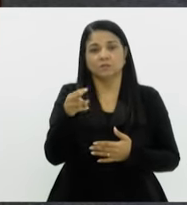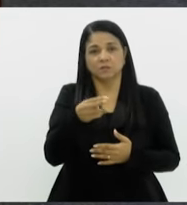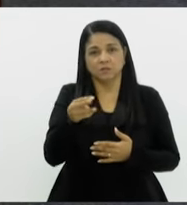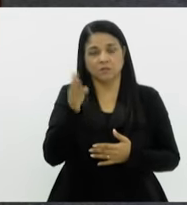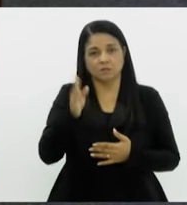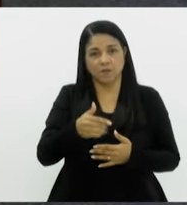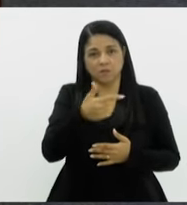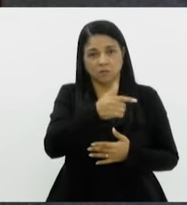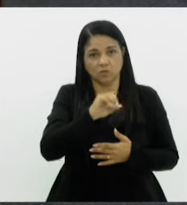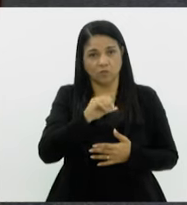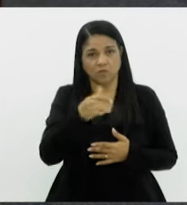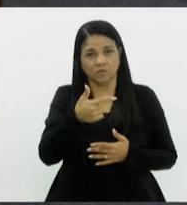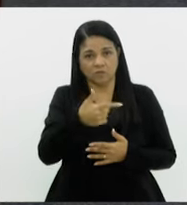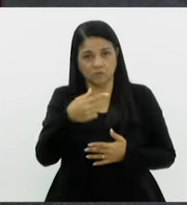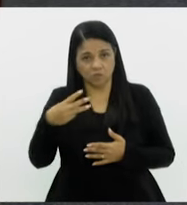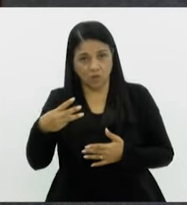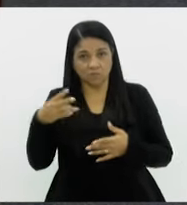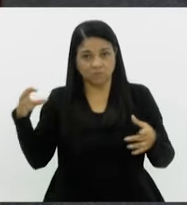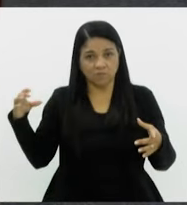3193/2024, que vai ao encontro